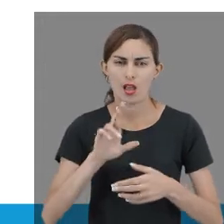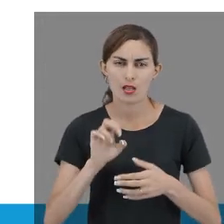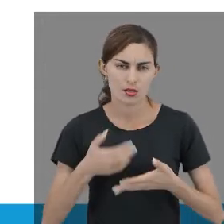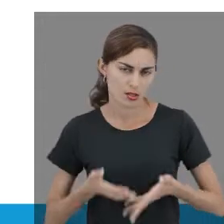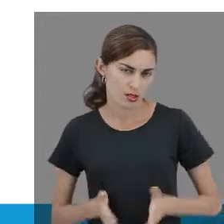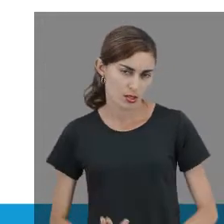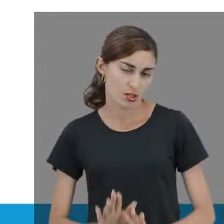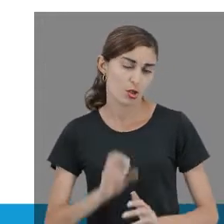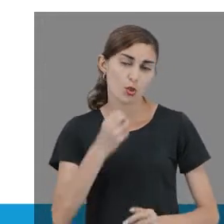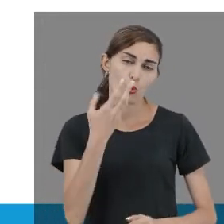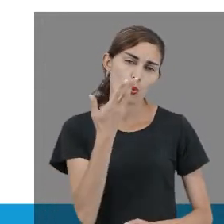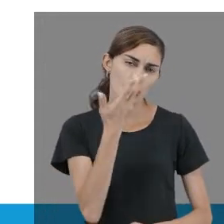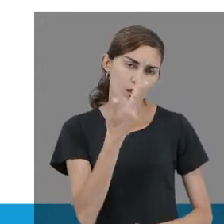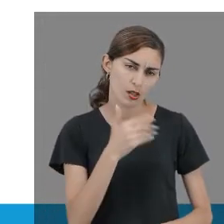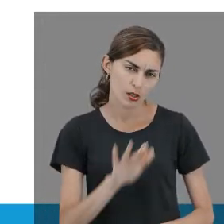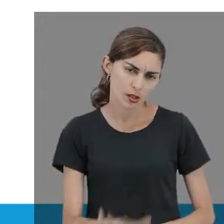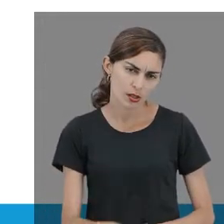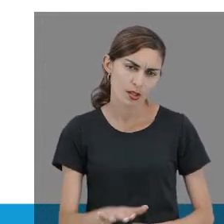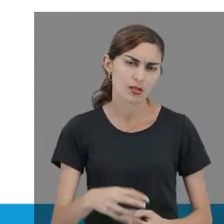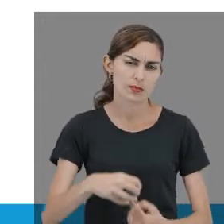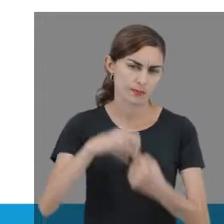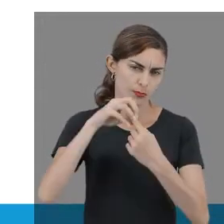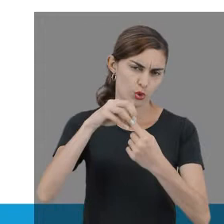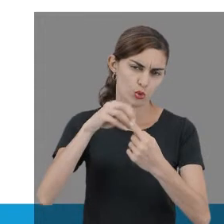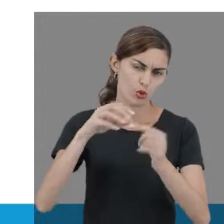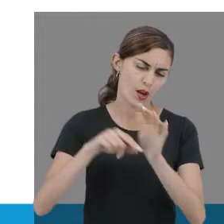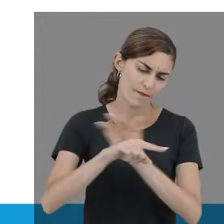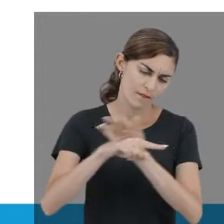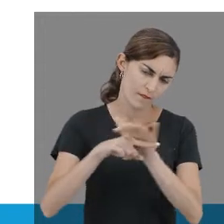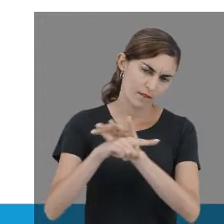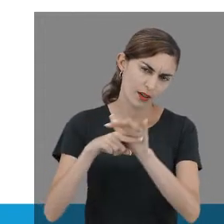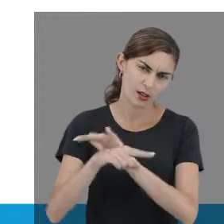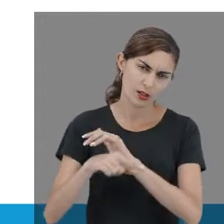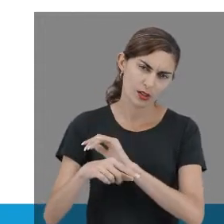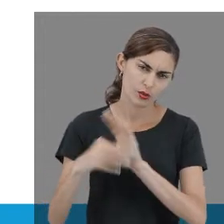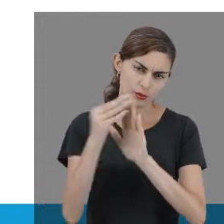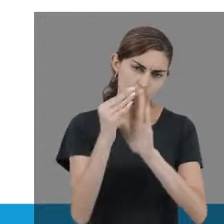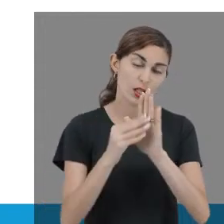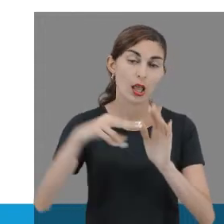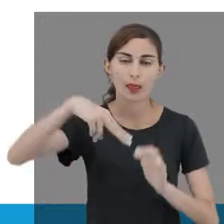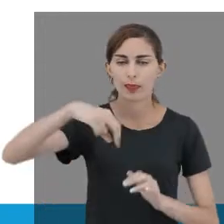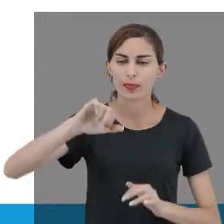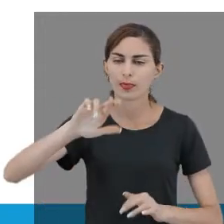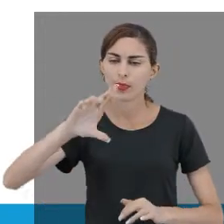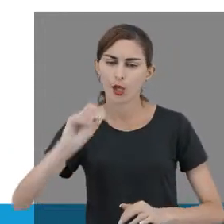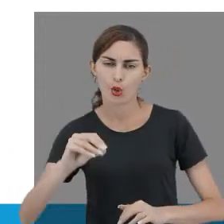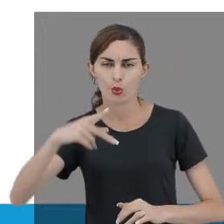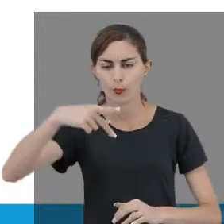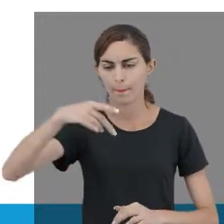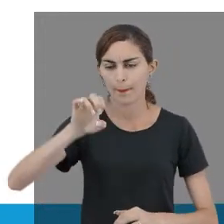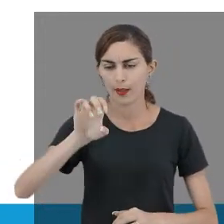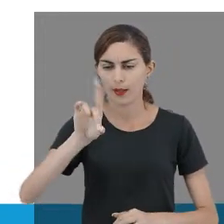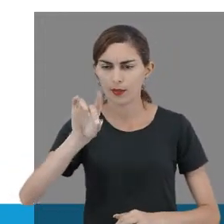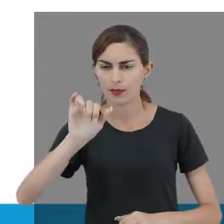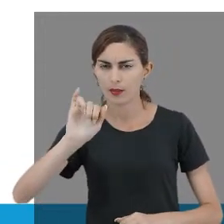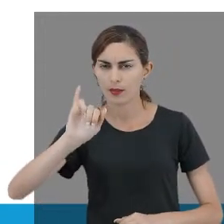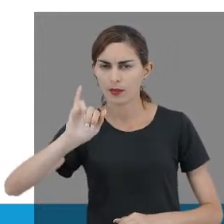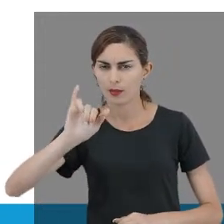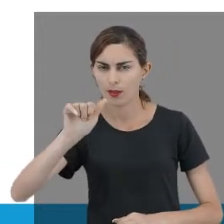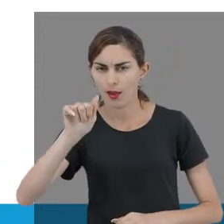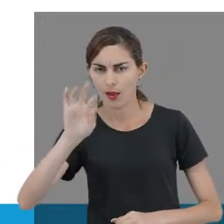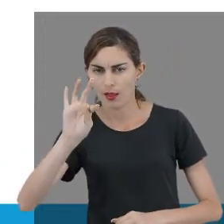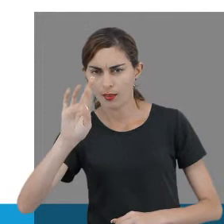Se recomenda que os recém-nascidos ou crianças sejam prioritariamente avaliados e classificados por